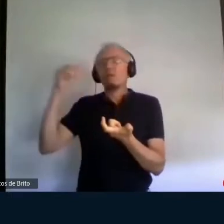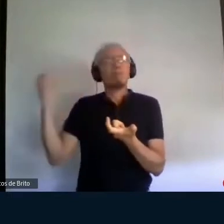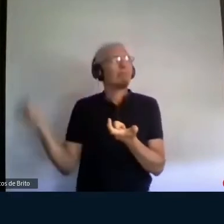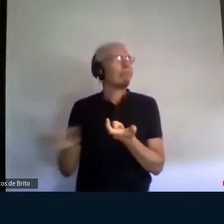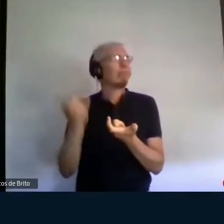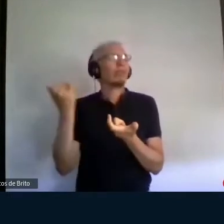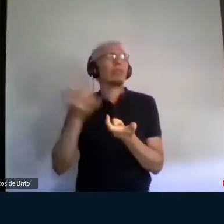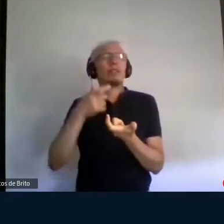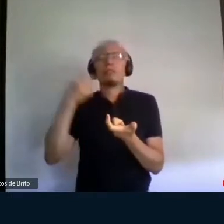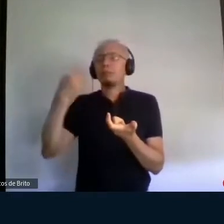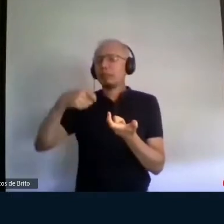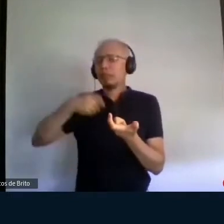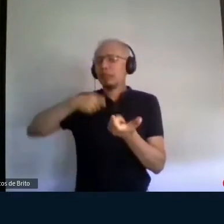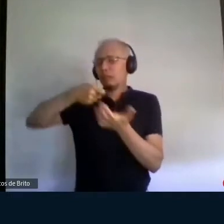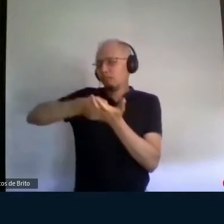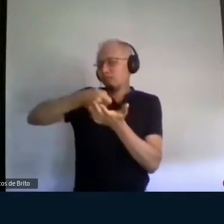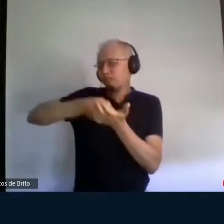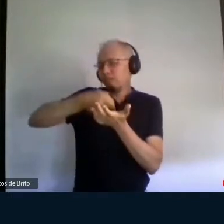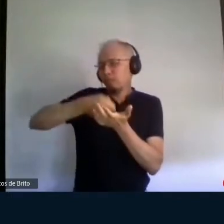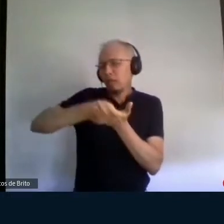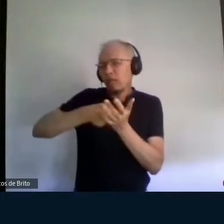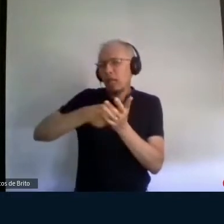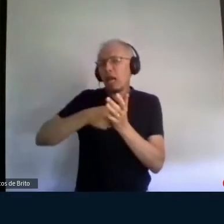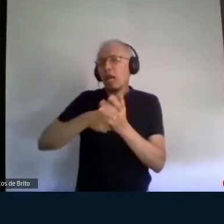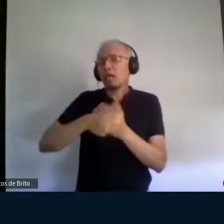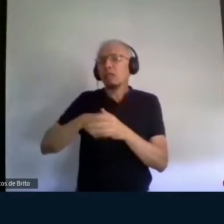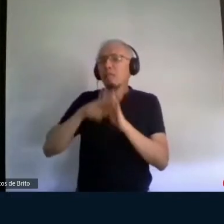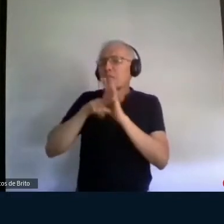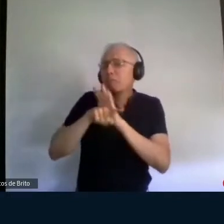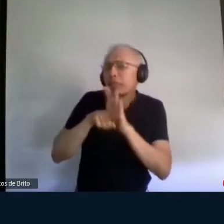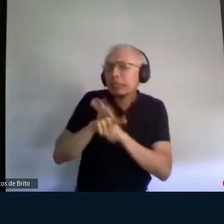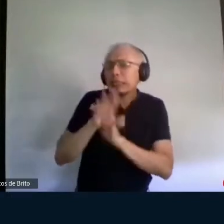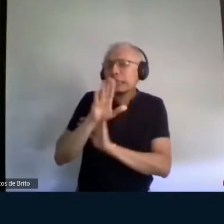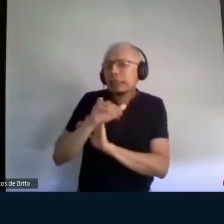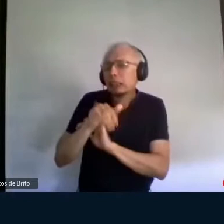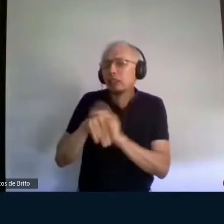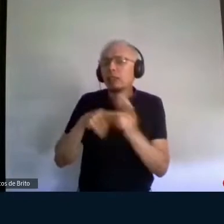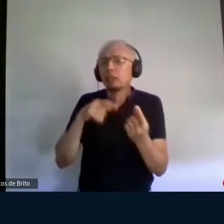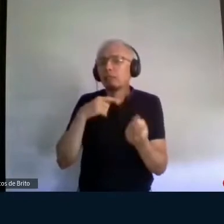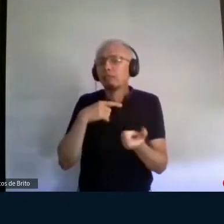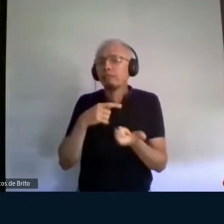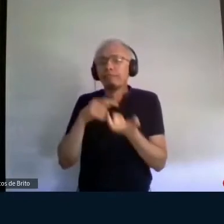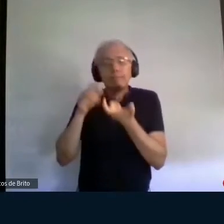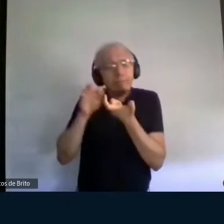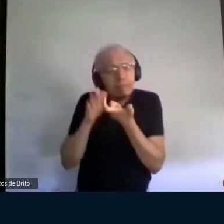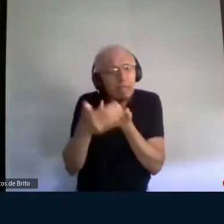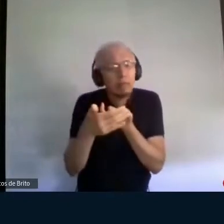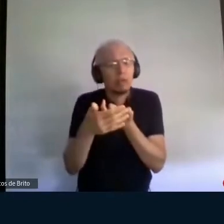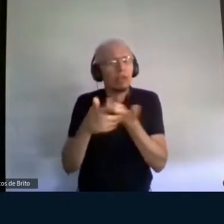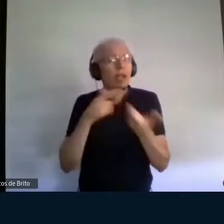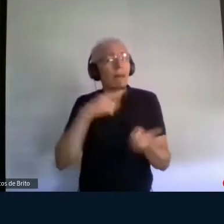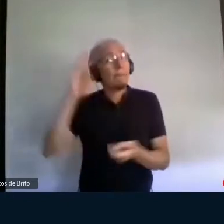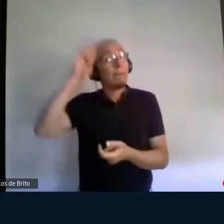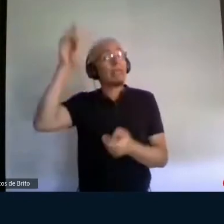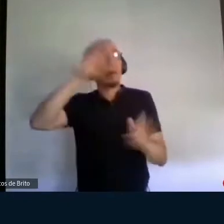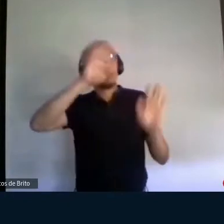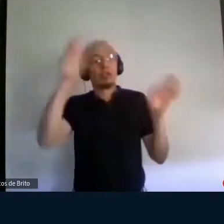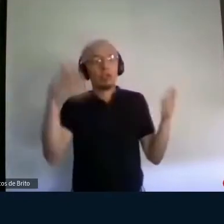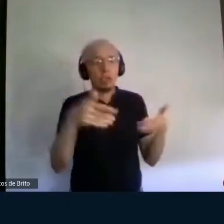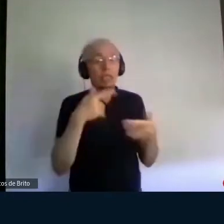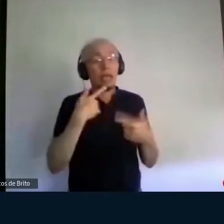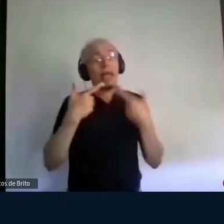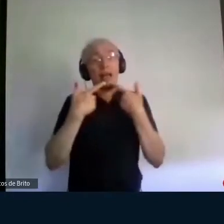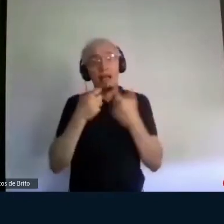rigor científico, terminológico em todas as áreas, e principalmente na nossa área, que é uma área de linguística,